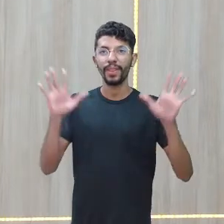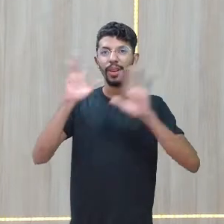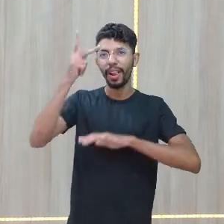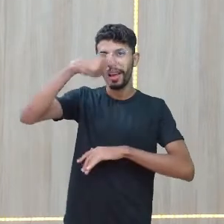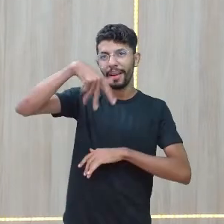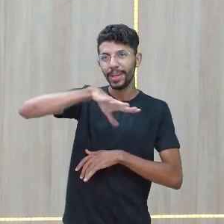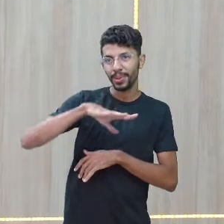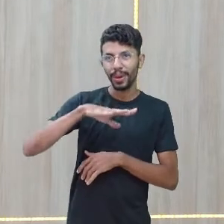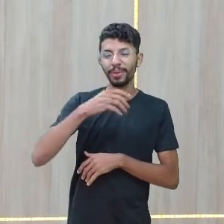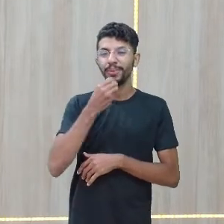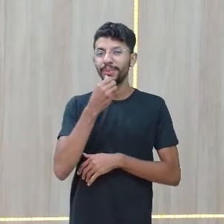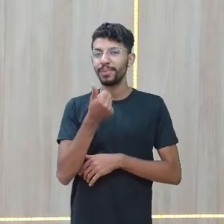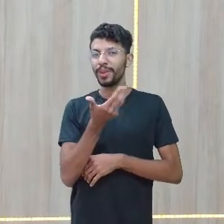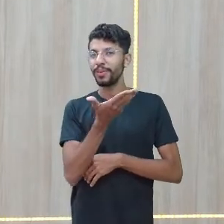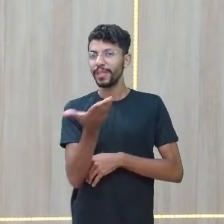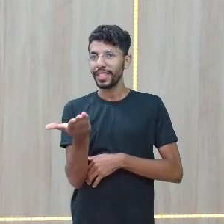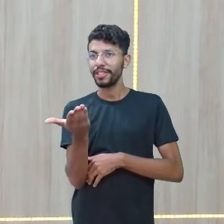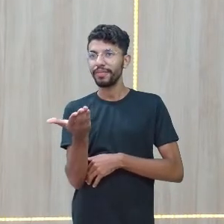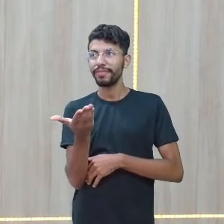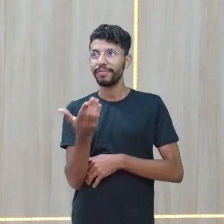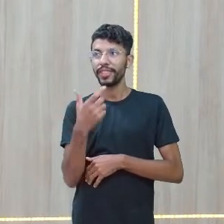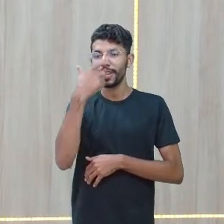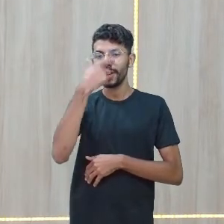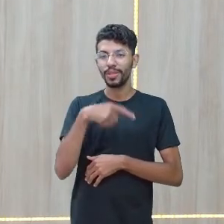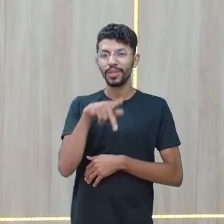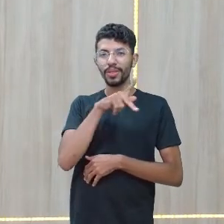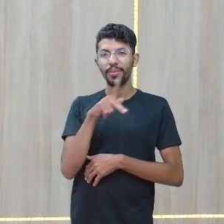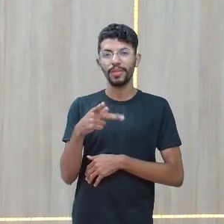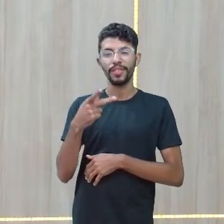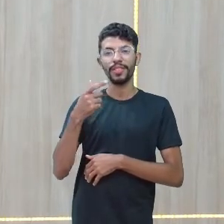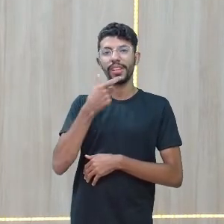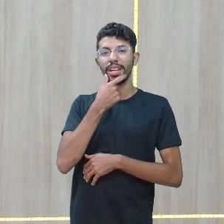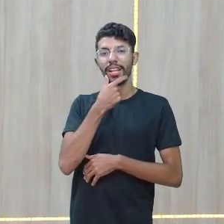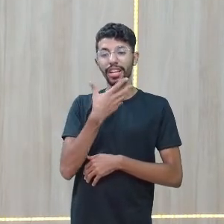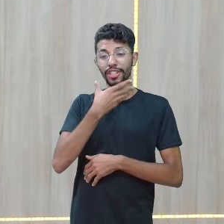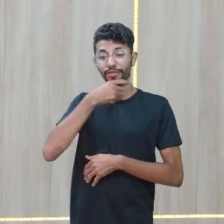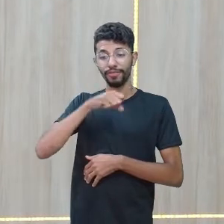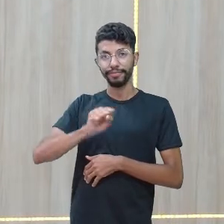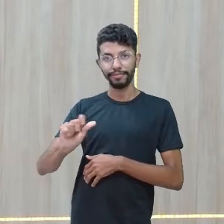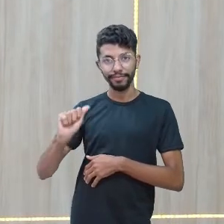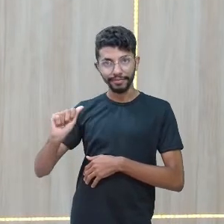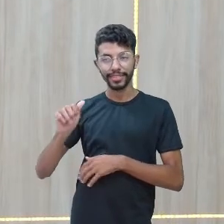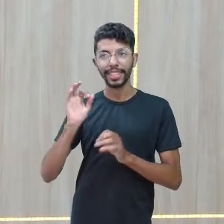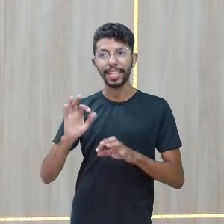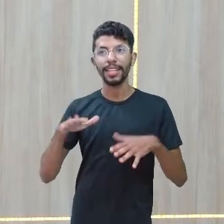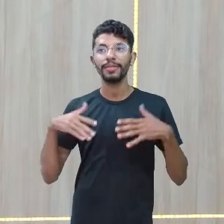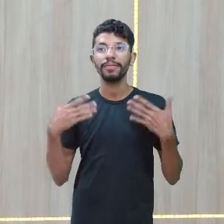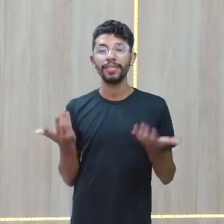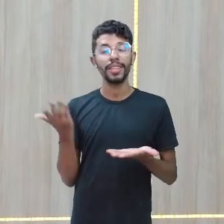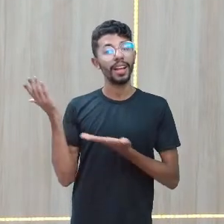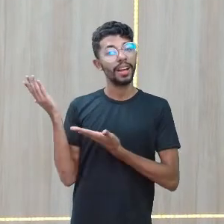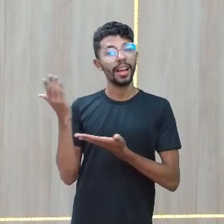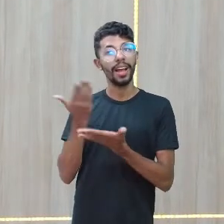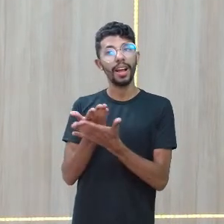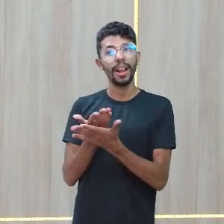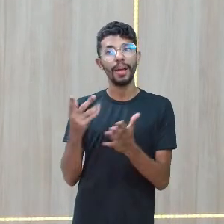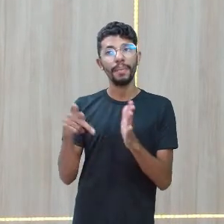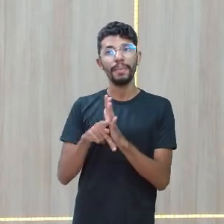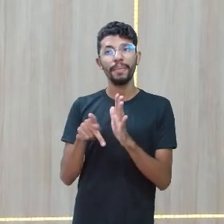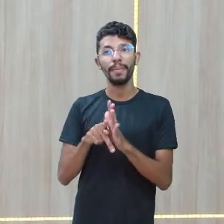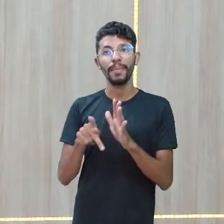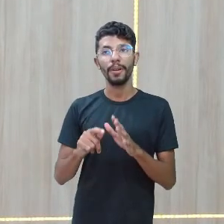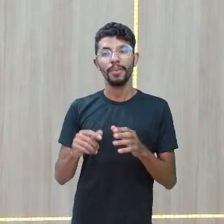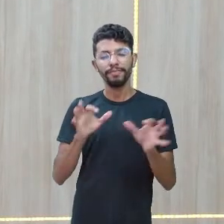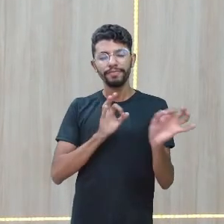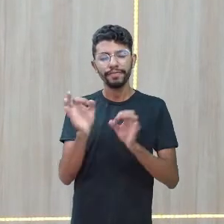Oi pessoal, tudo bom com vocês? Aqui é o professor de inglês André Riceliano. Essa aula é preparada com muito carinho